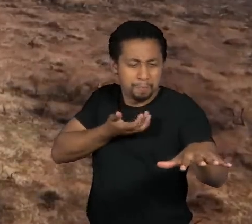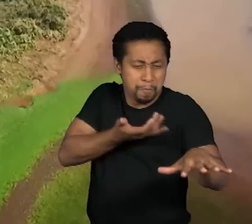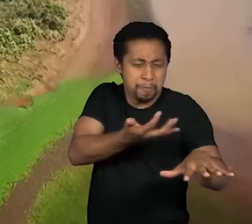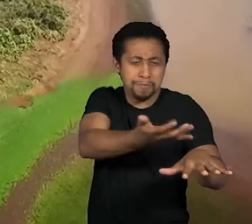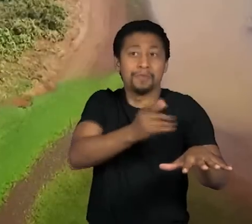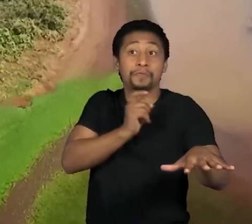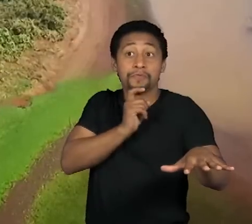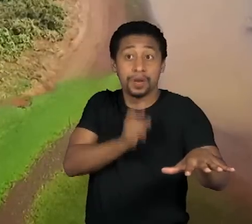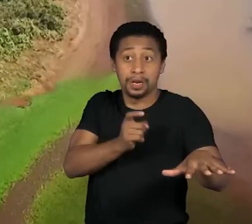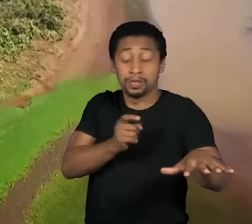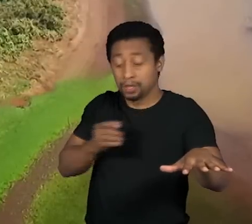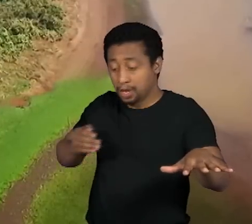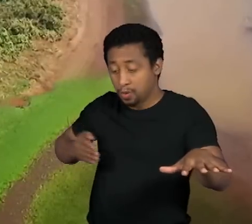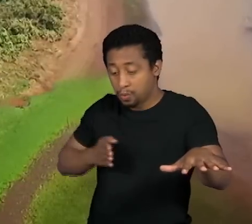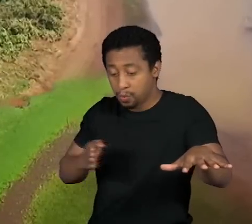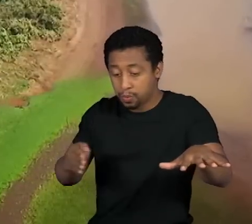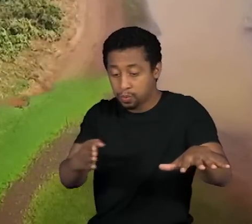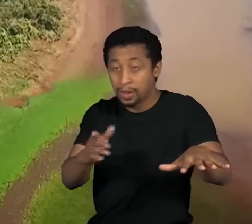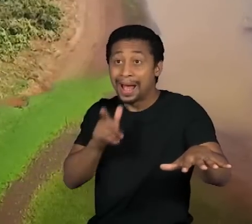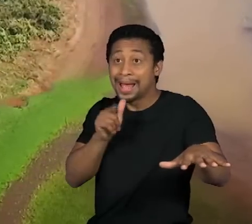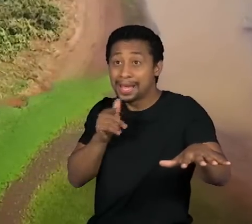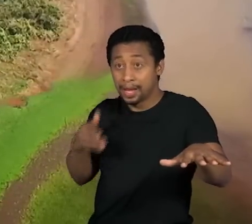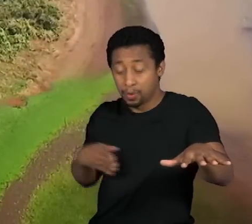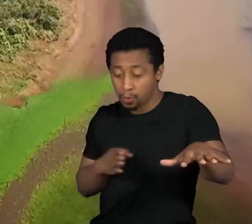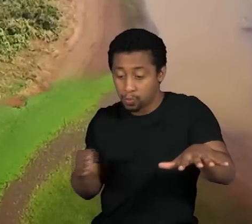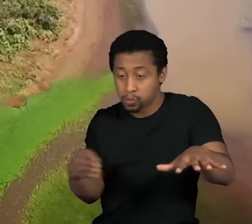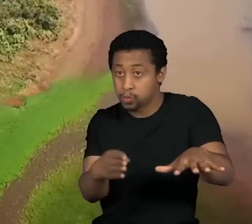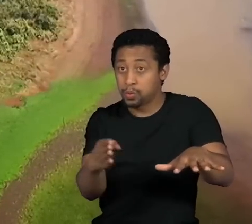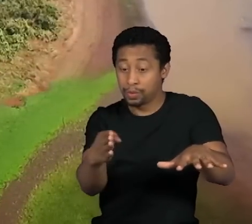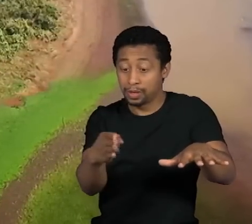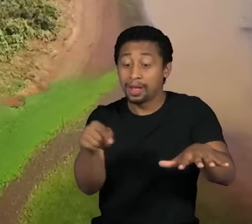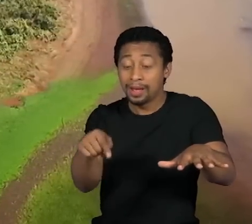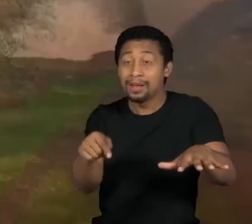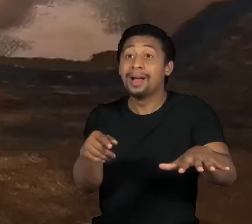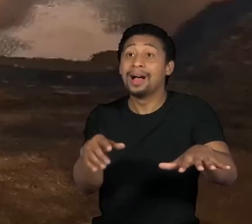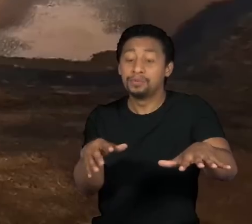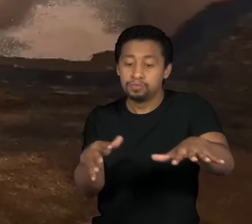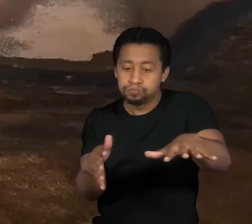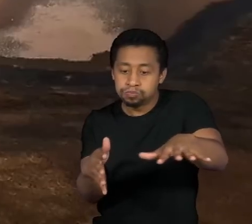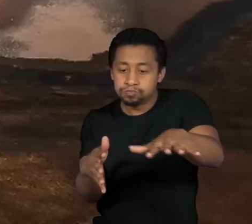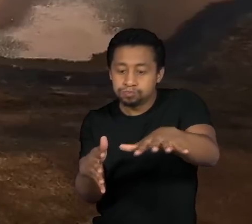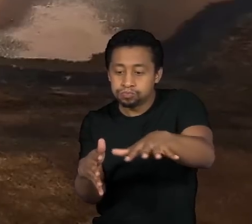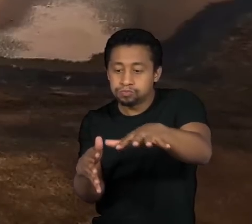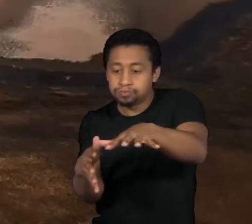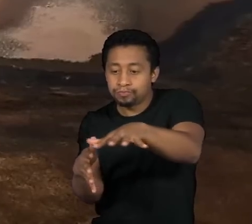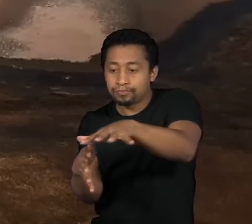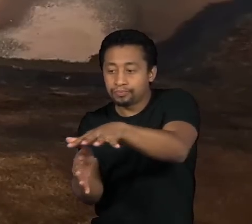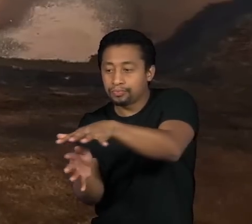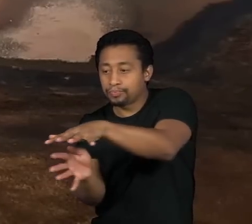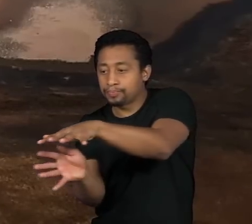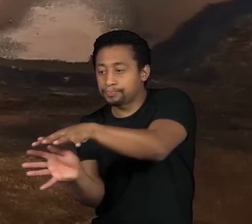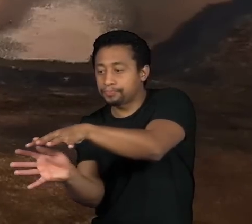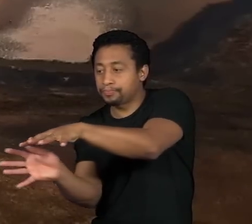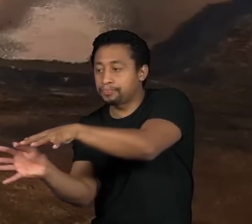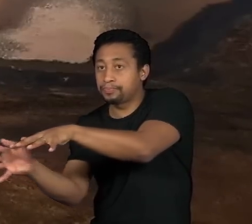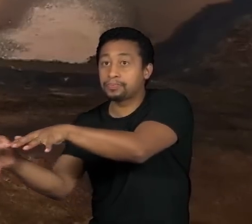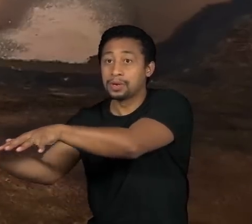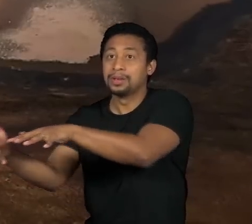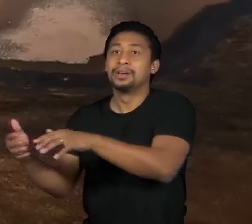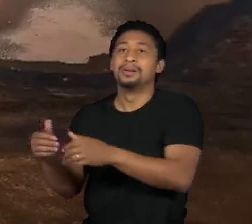está migrando, né? O rio migra, né, de um lado para outro à medida que ele vai depositando areia, né, e vai sofrendo